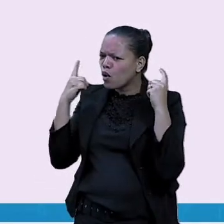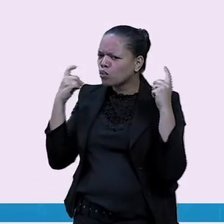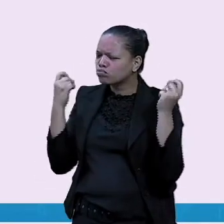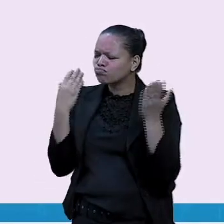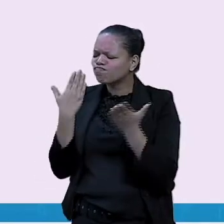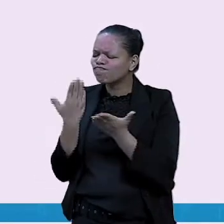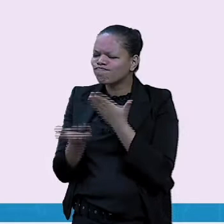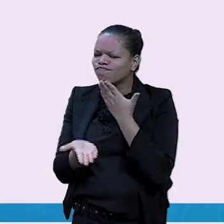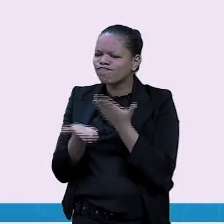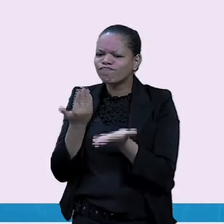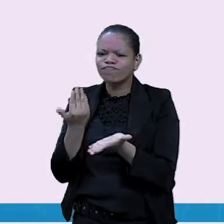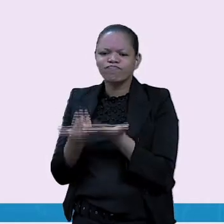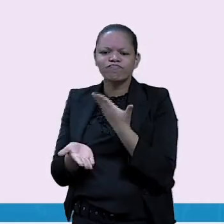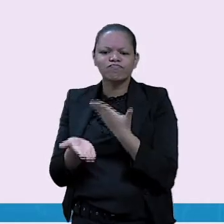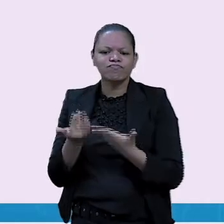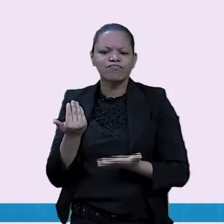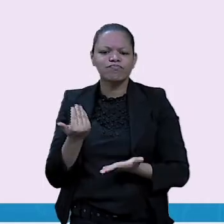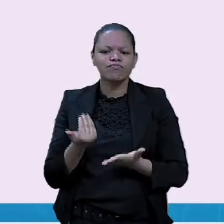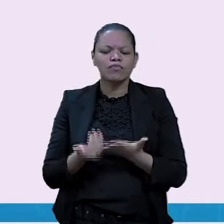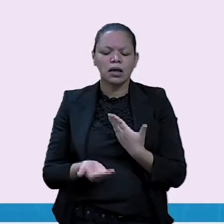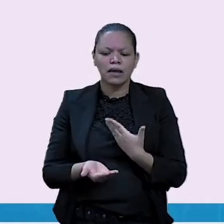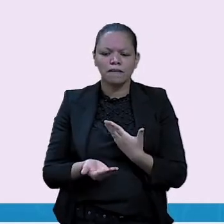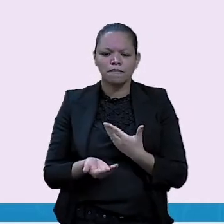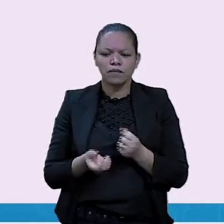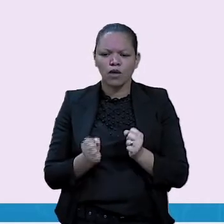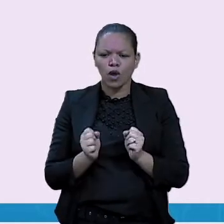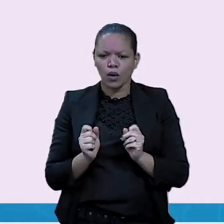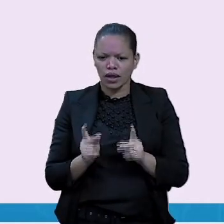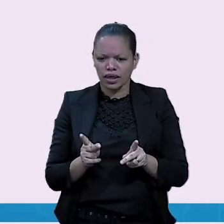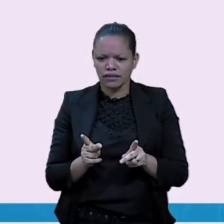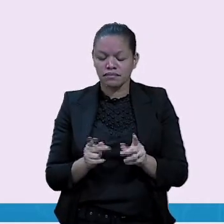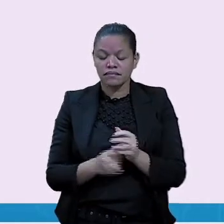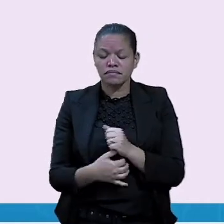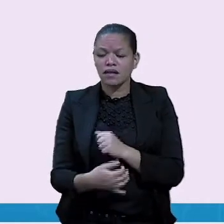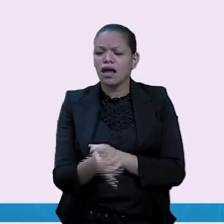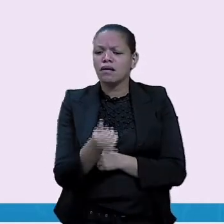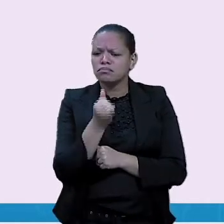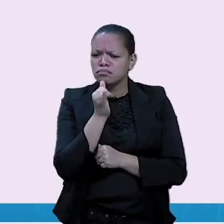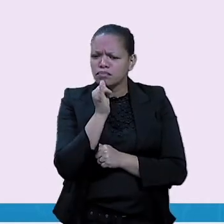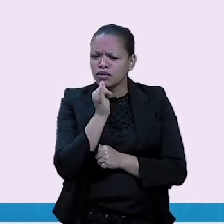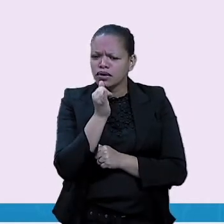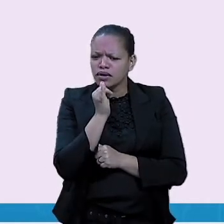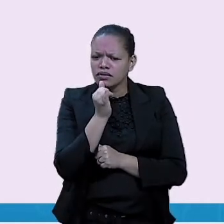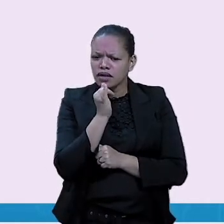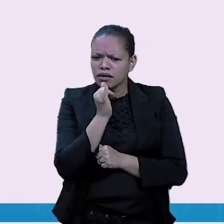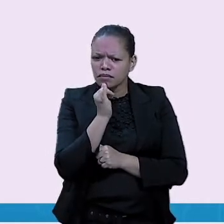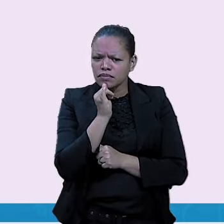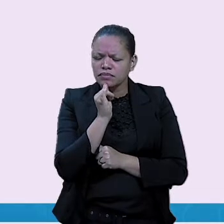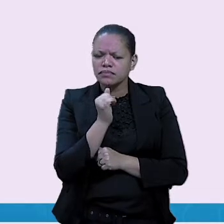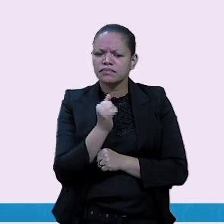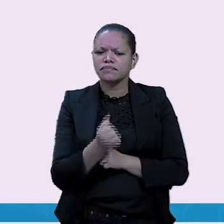coisa que provoque um ruído. Trouxe alguns exemplos aqui para vocês, ó.